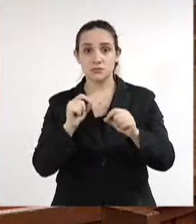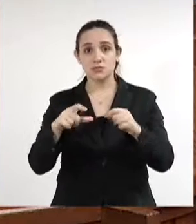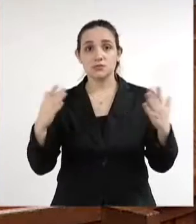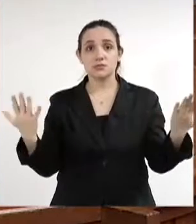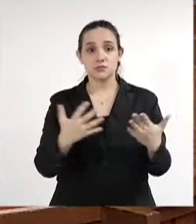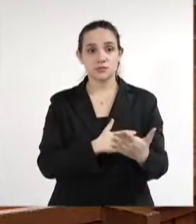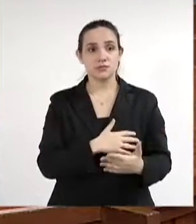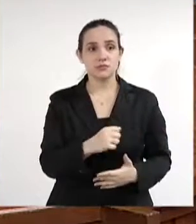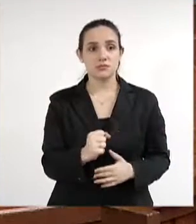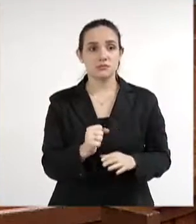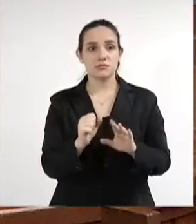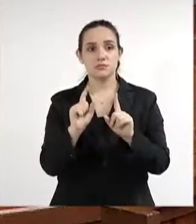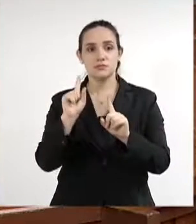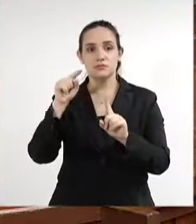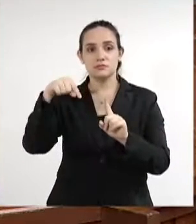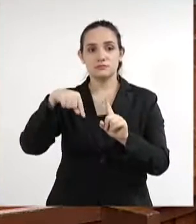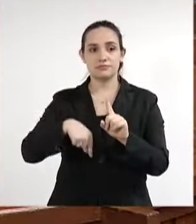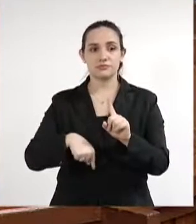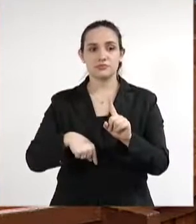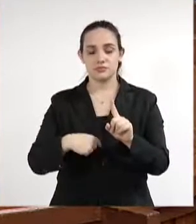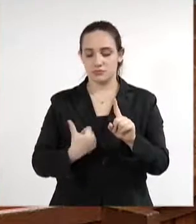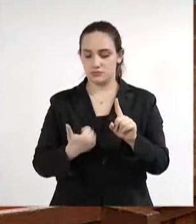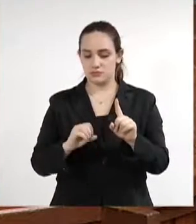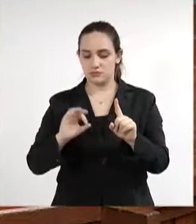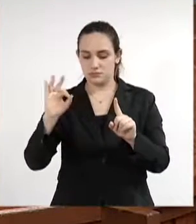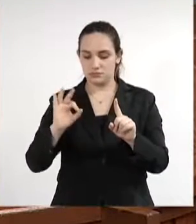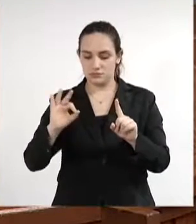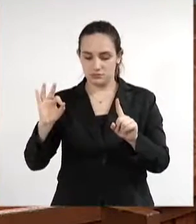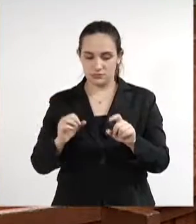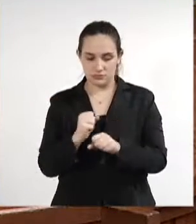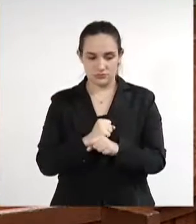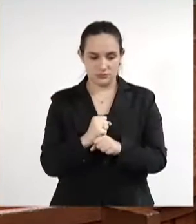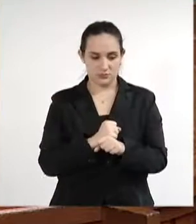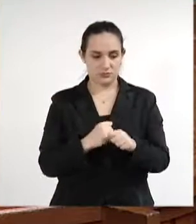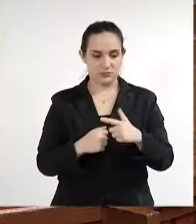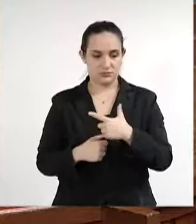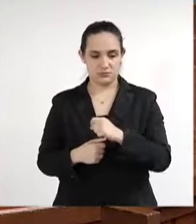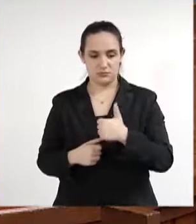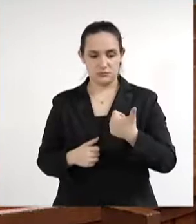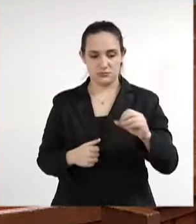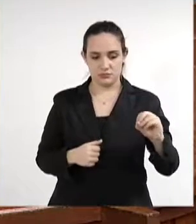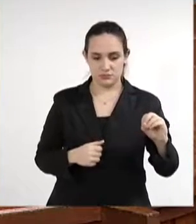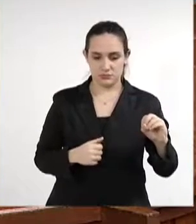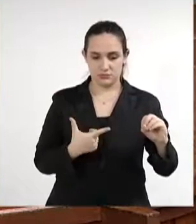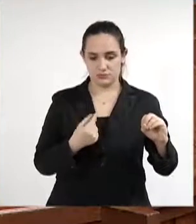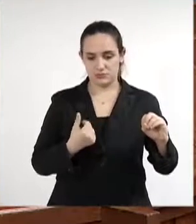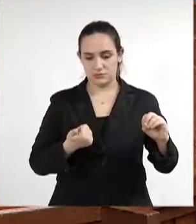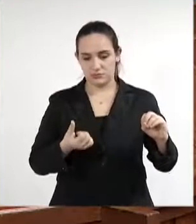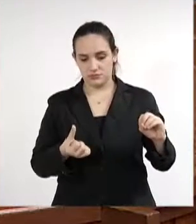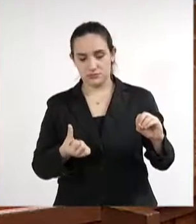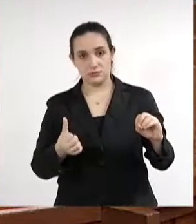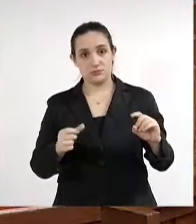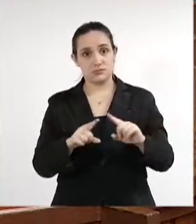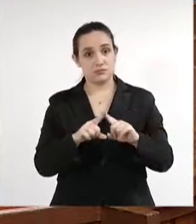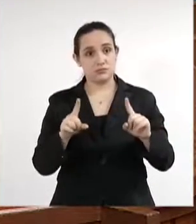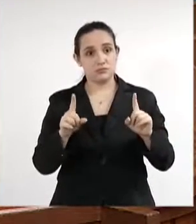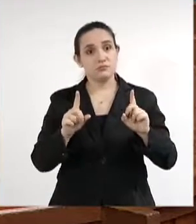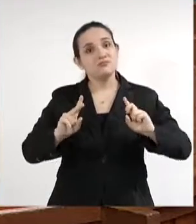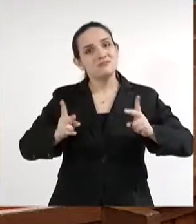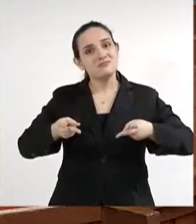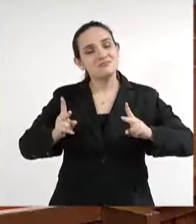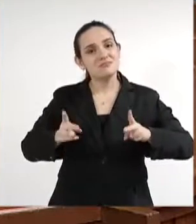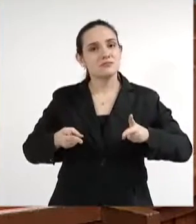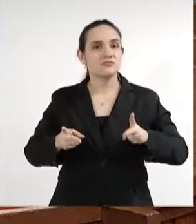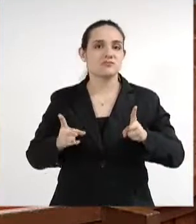suicídios caiu 10% entre 2010 e 2016. mas o número de mortes permaneceu